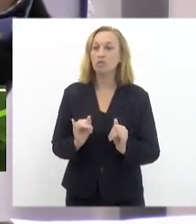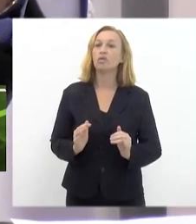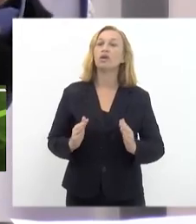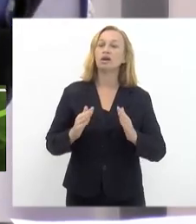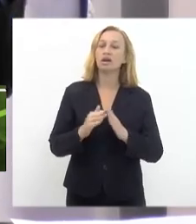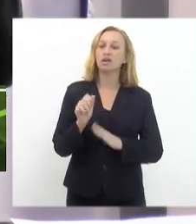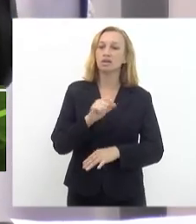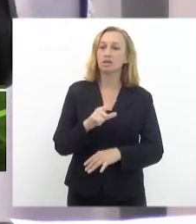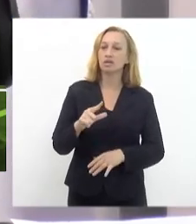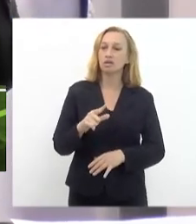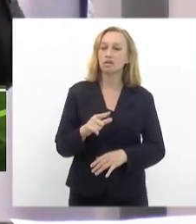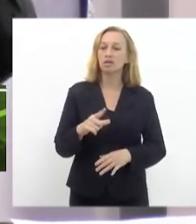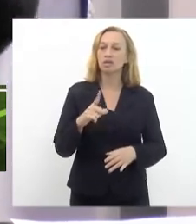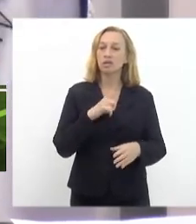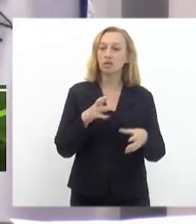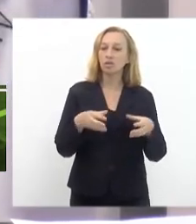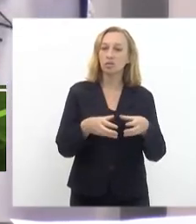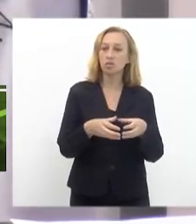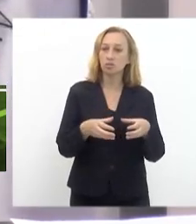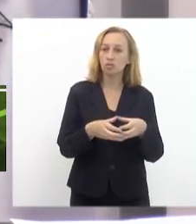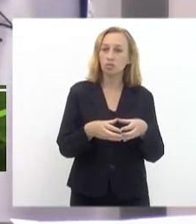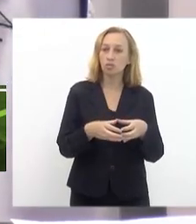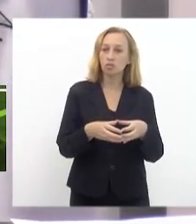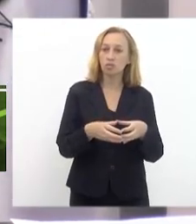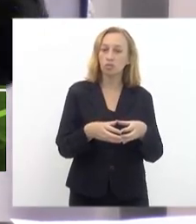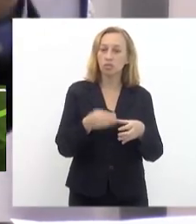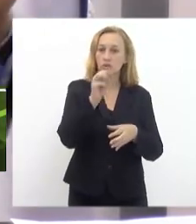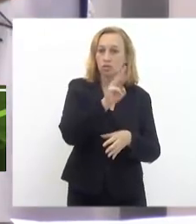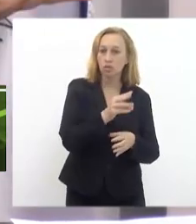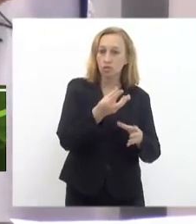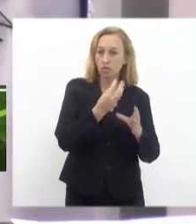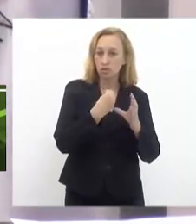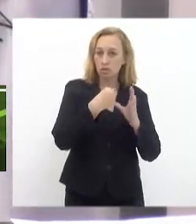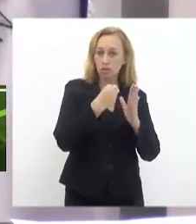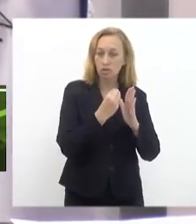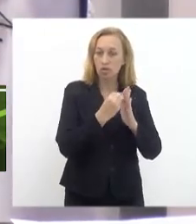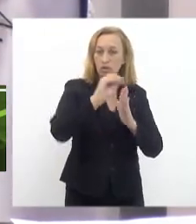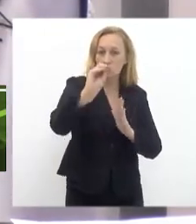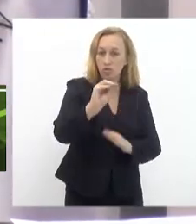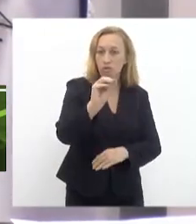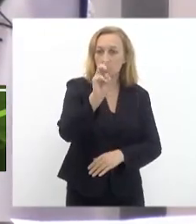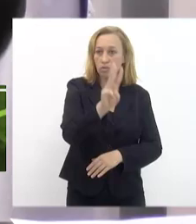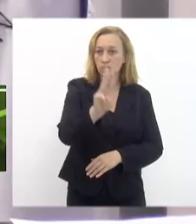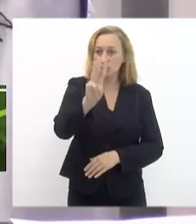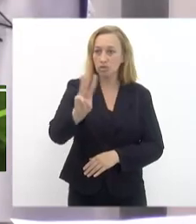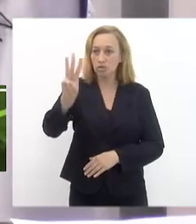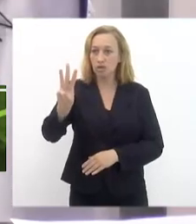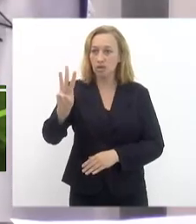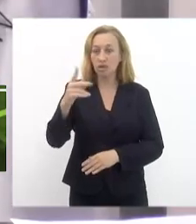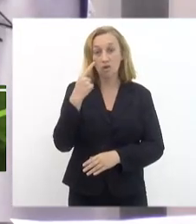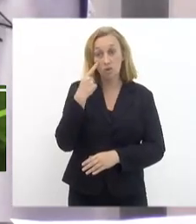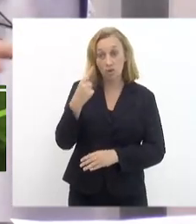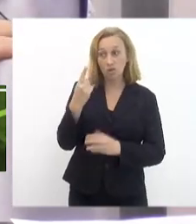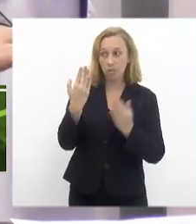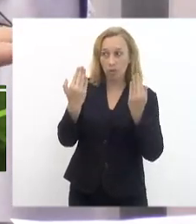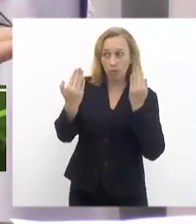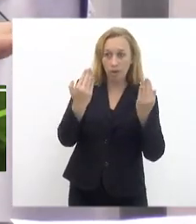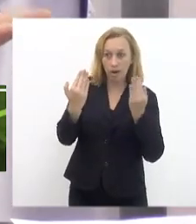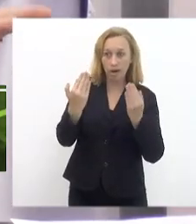casa civil e ela tem uma equipe que coloca no site a gente vai entrar no site vou